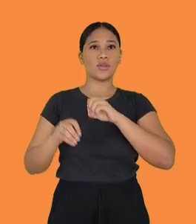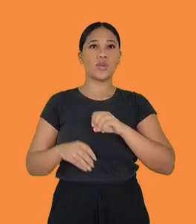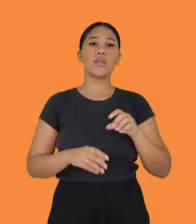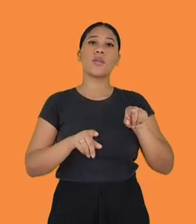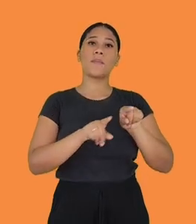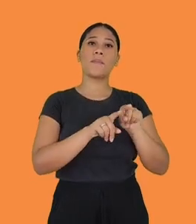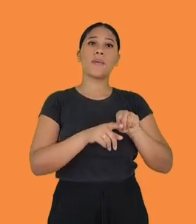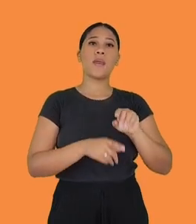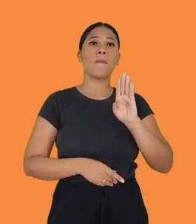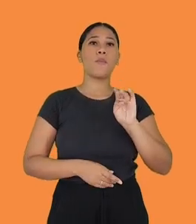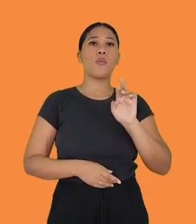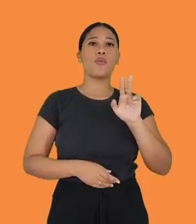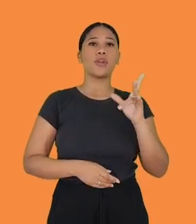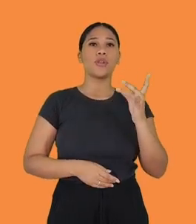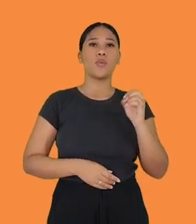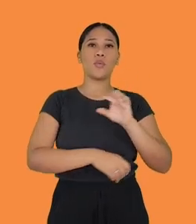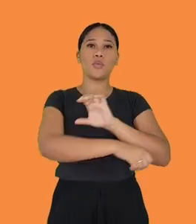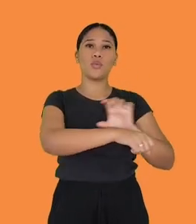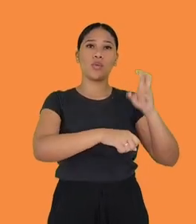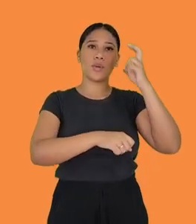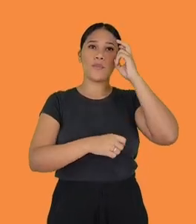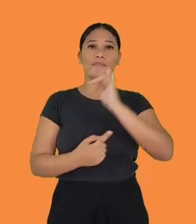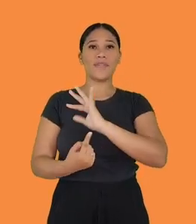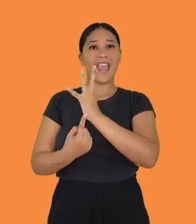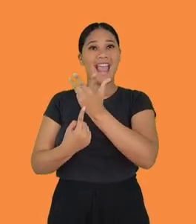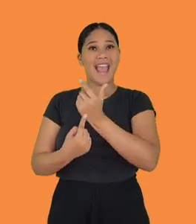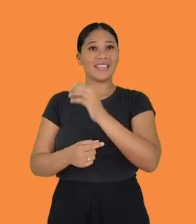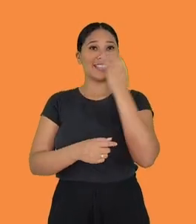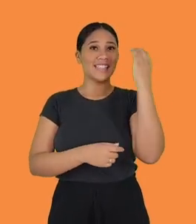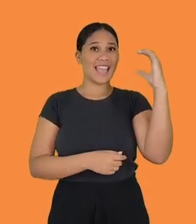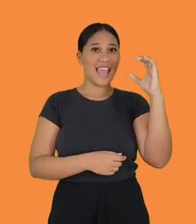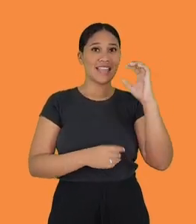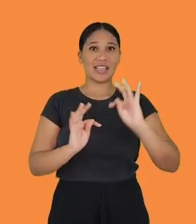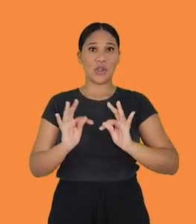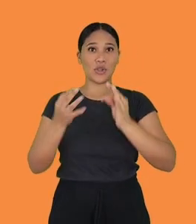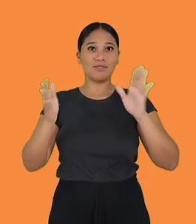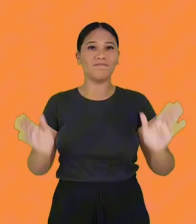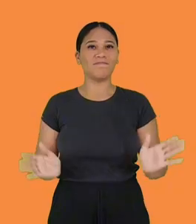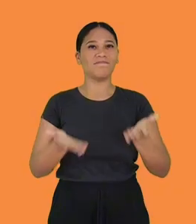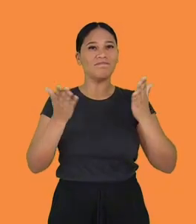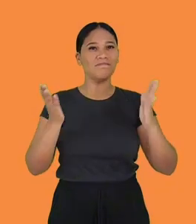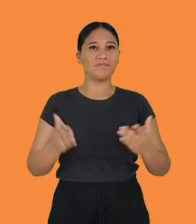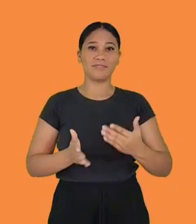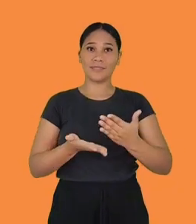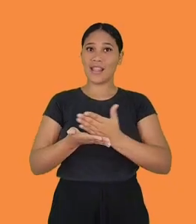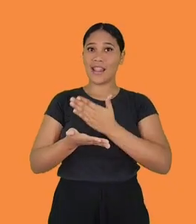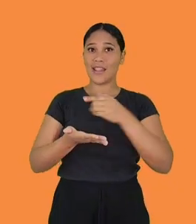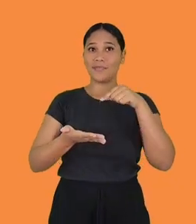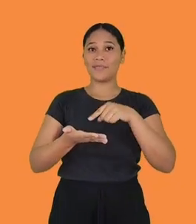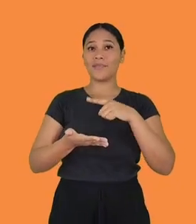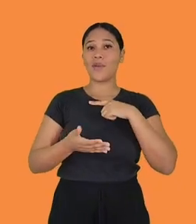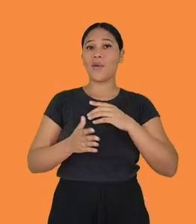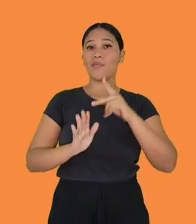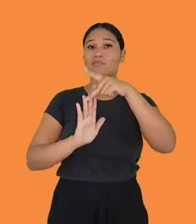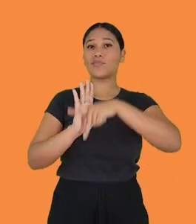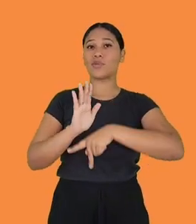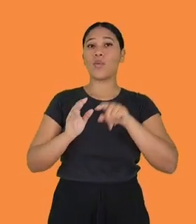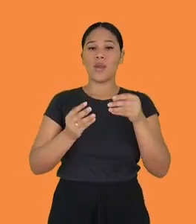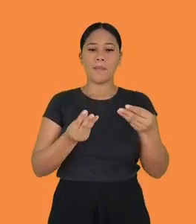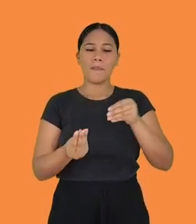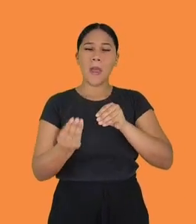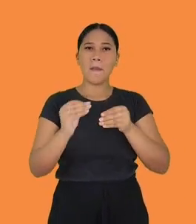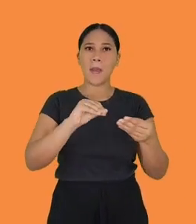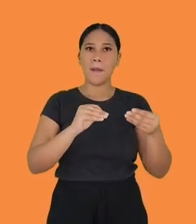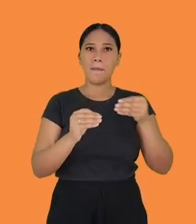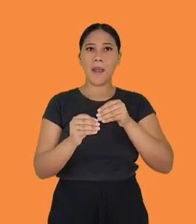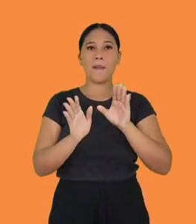para promover arte e ciência por meio da tecnologia. Neste livro, você irá conhecer e construir o projeto de uma